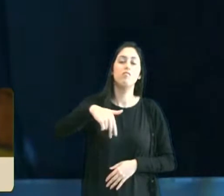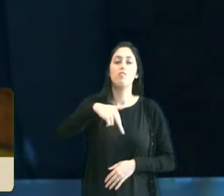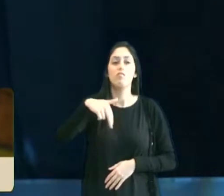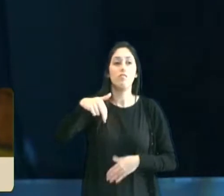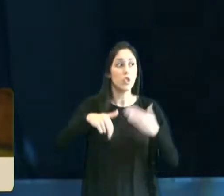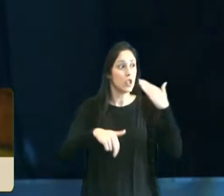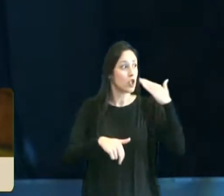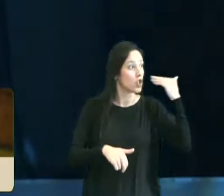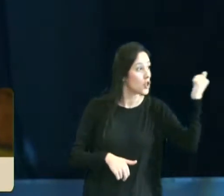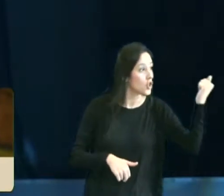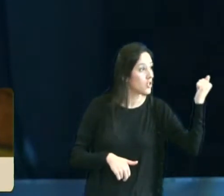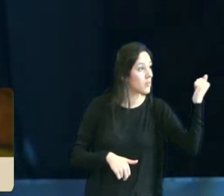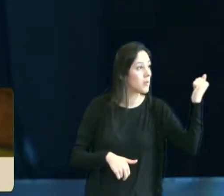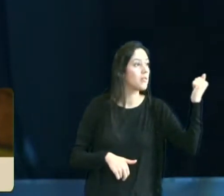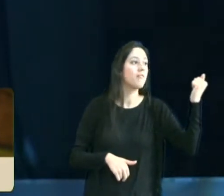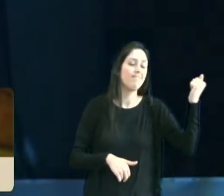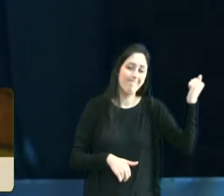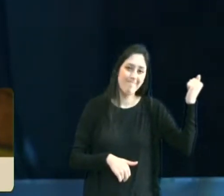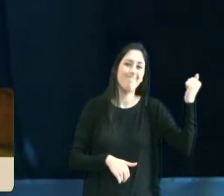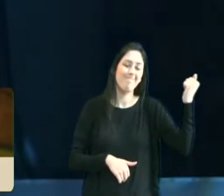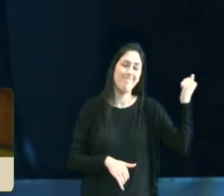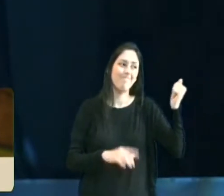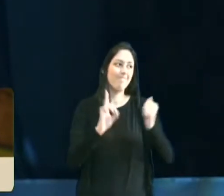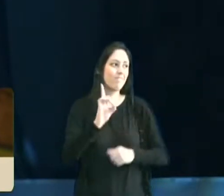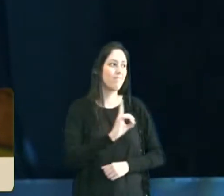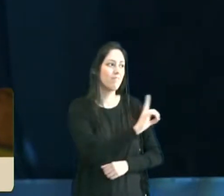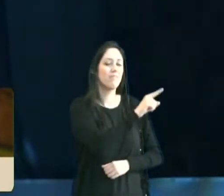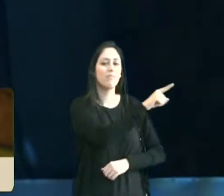momento precisava ir à casa de Jairo.